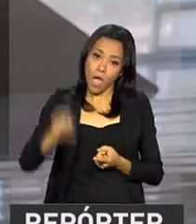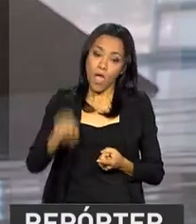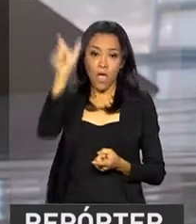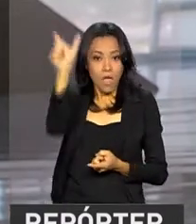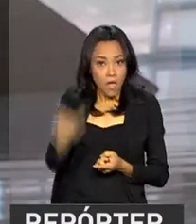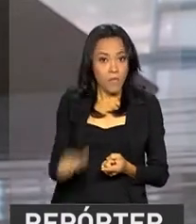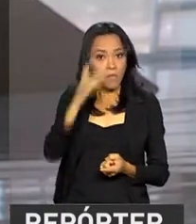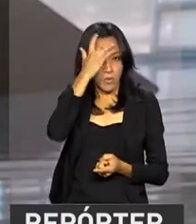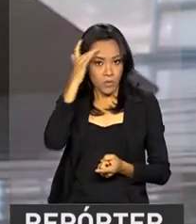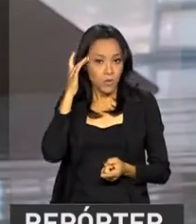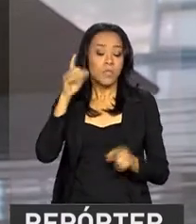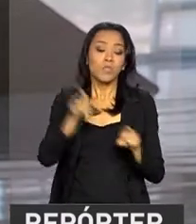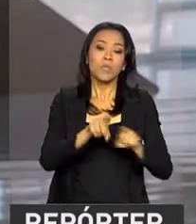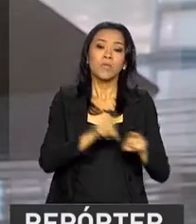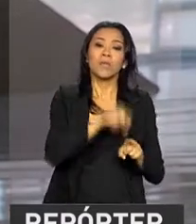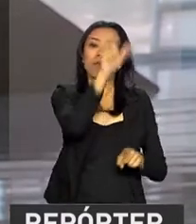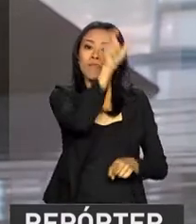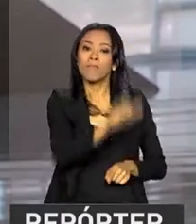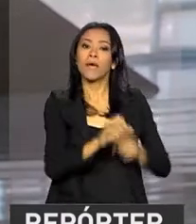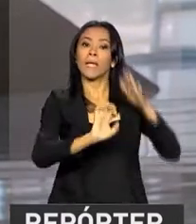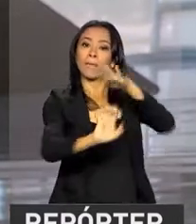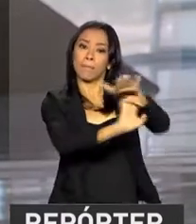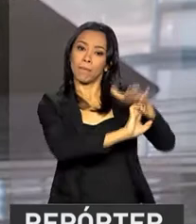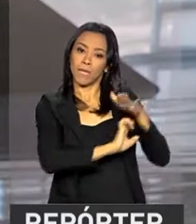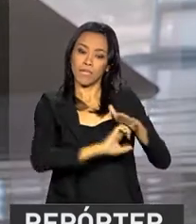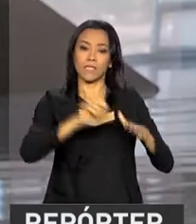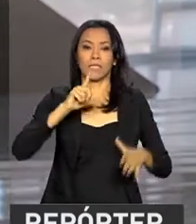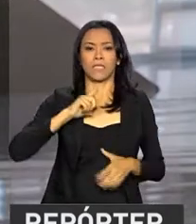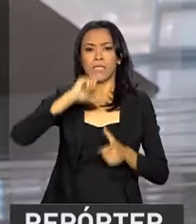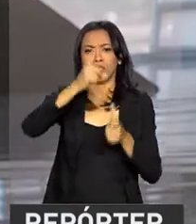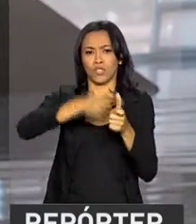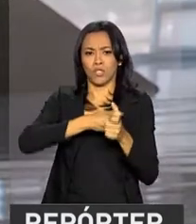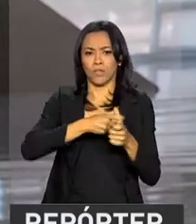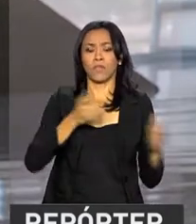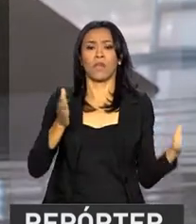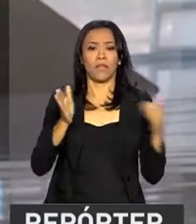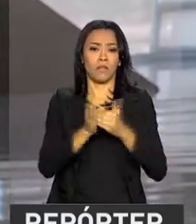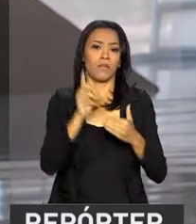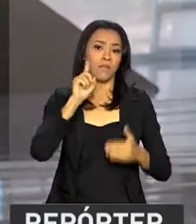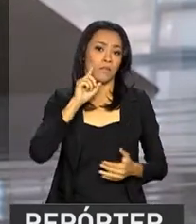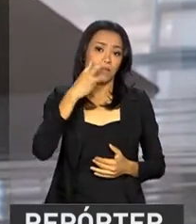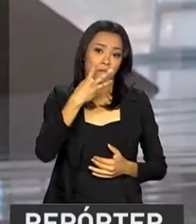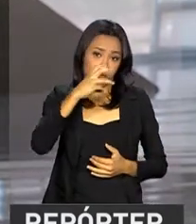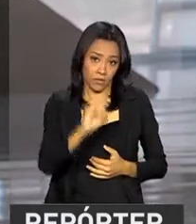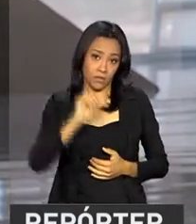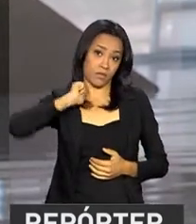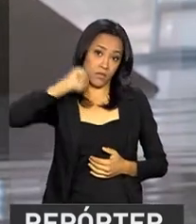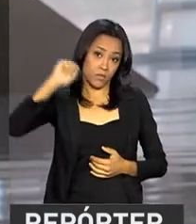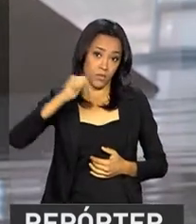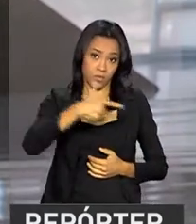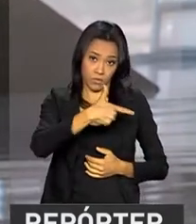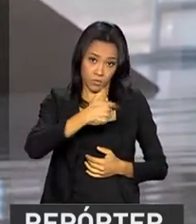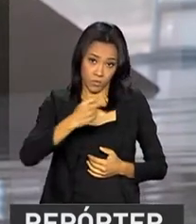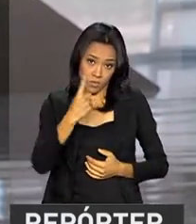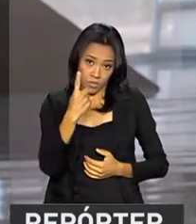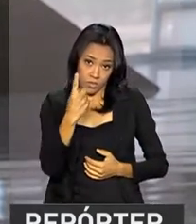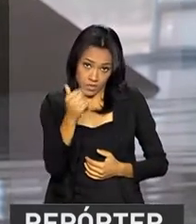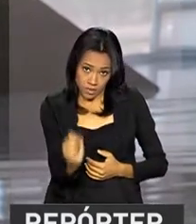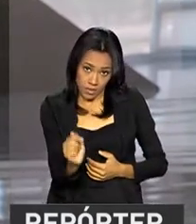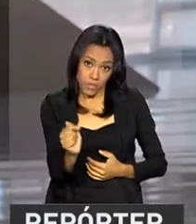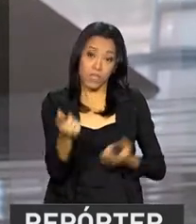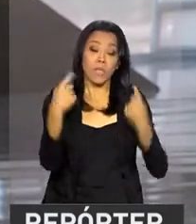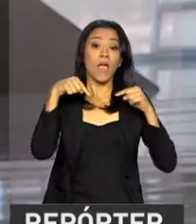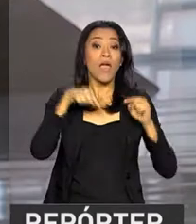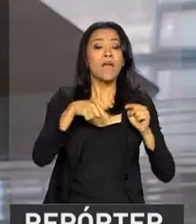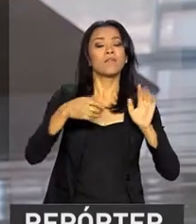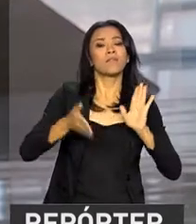pessoas jurídicas com débitos até 30 de abril de 2017 a medida prevê